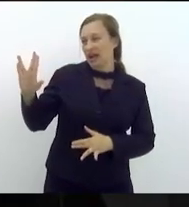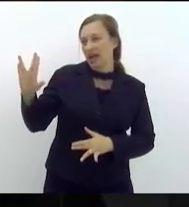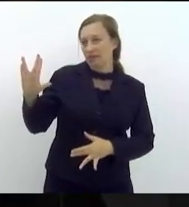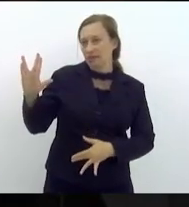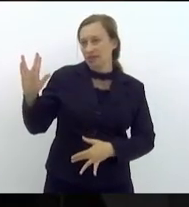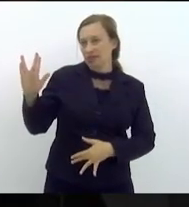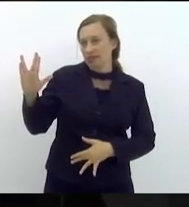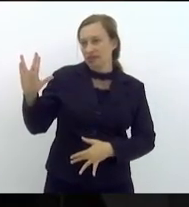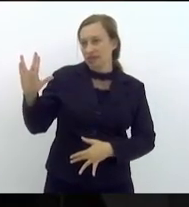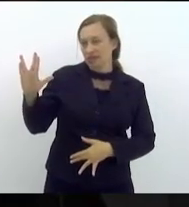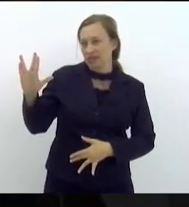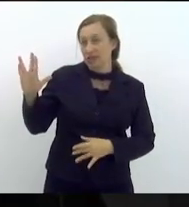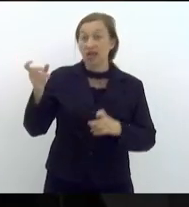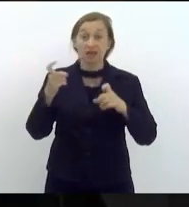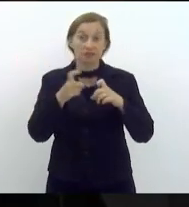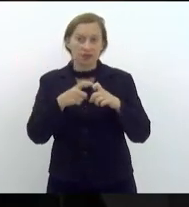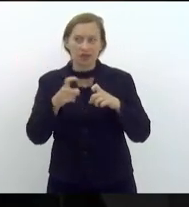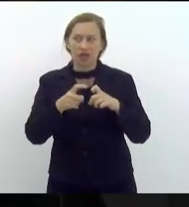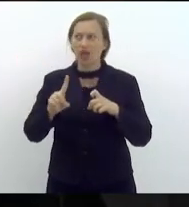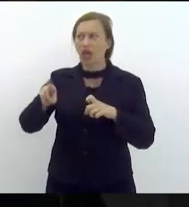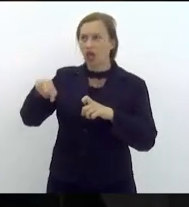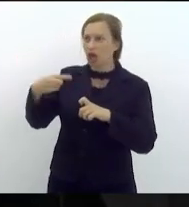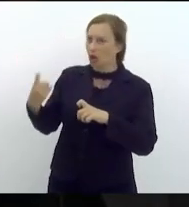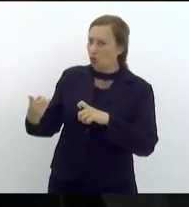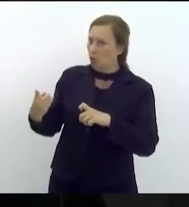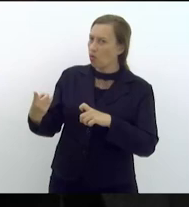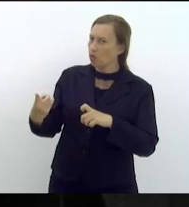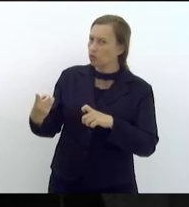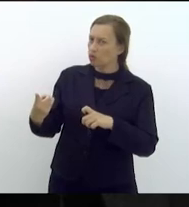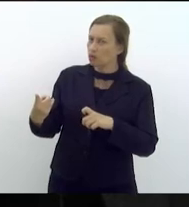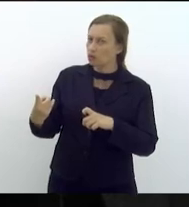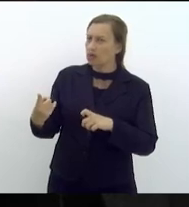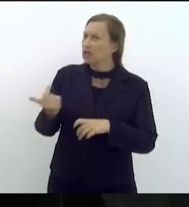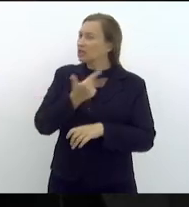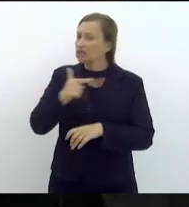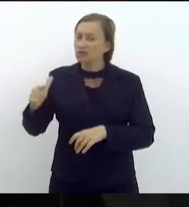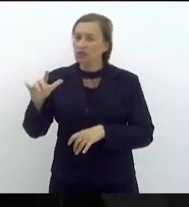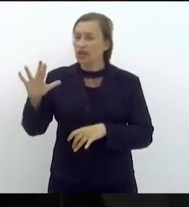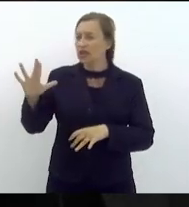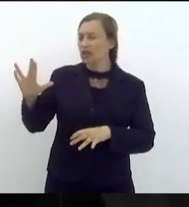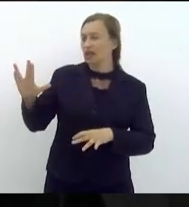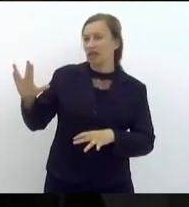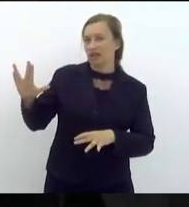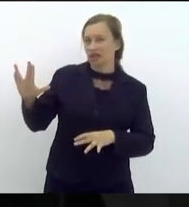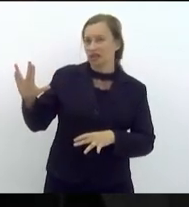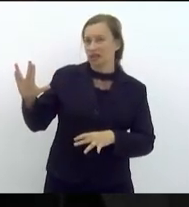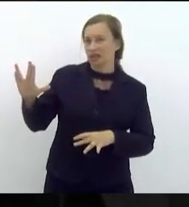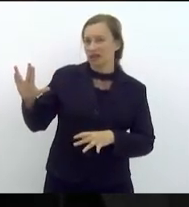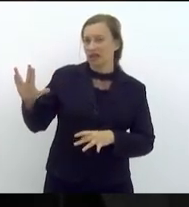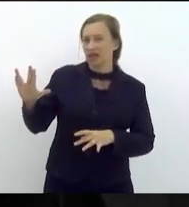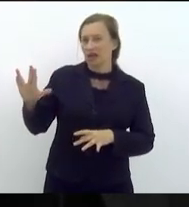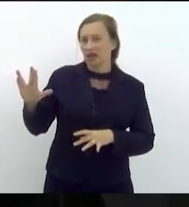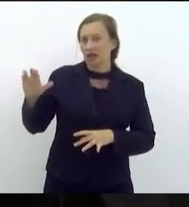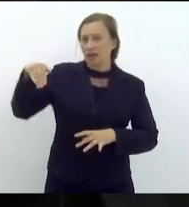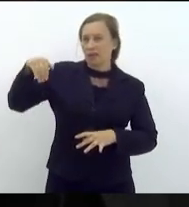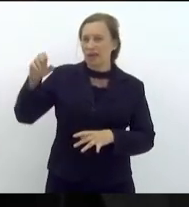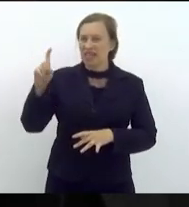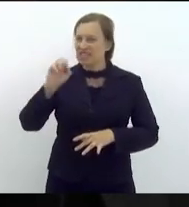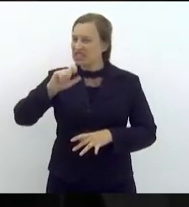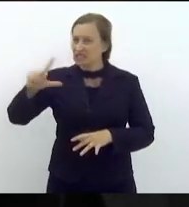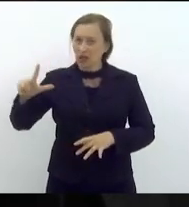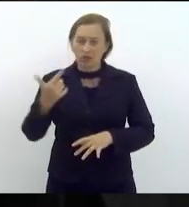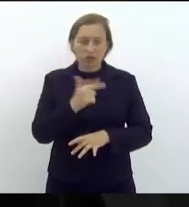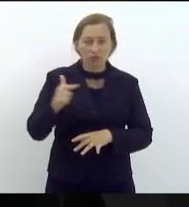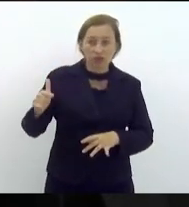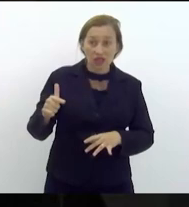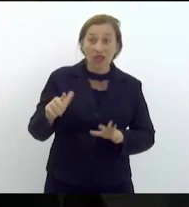O que é outras presença porque não existe cannabis medicinal E